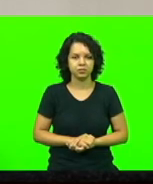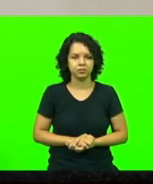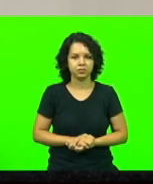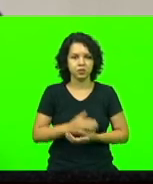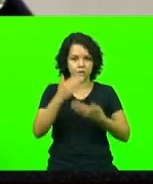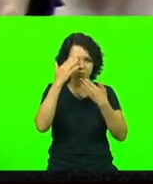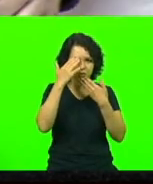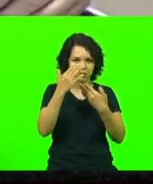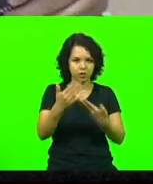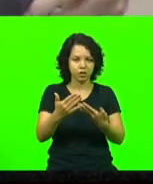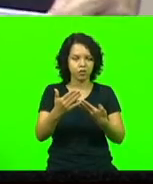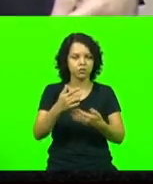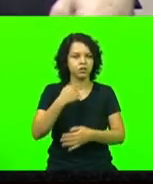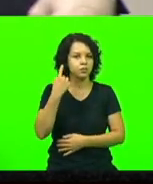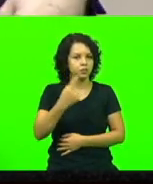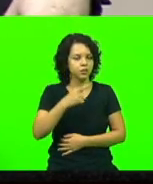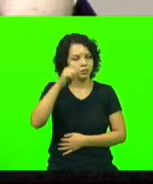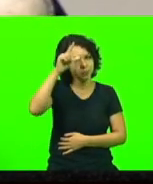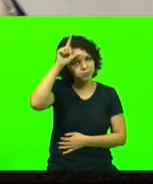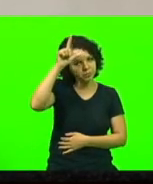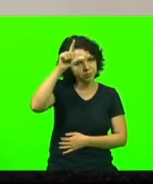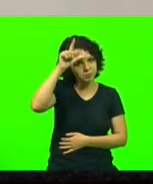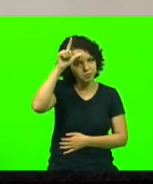Obrigado, Sargento Lima.